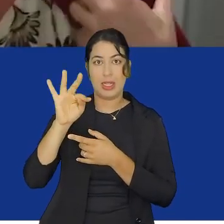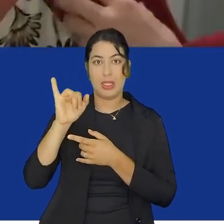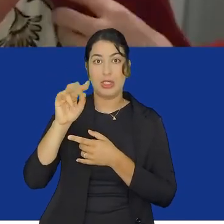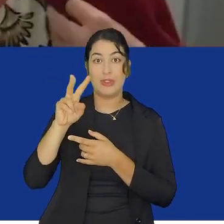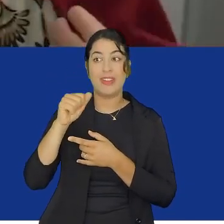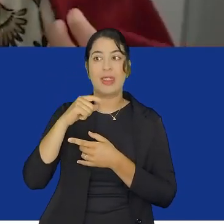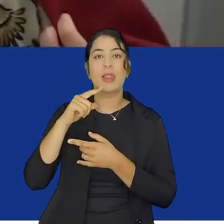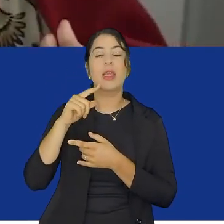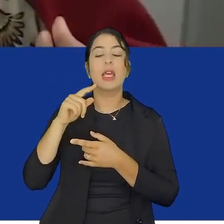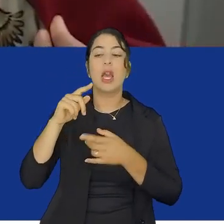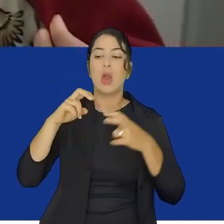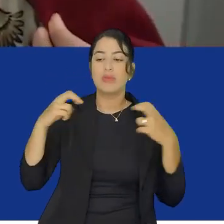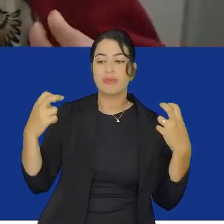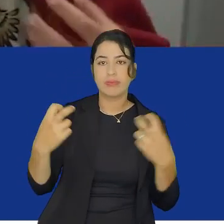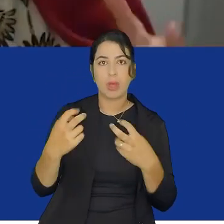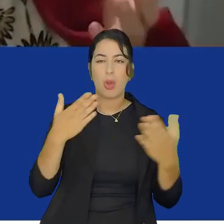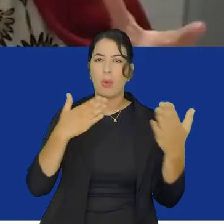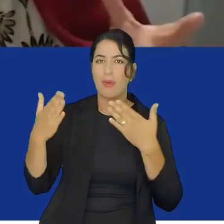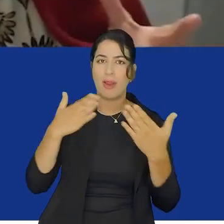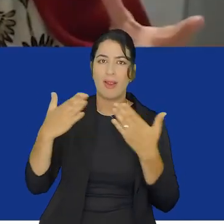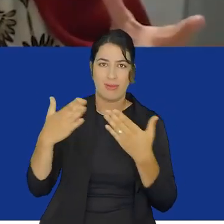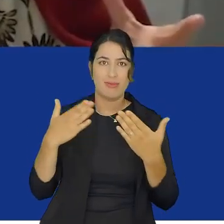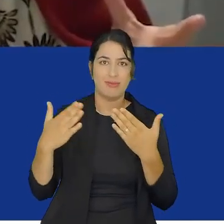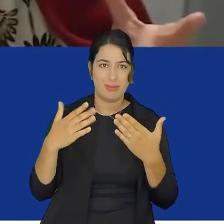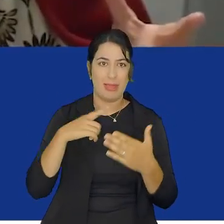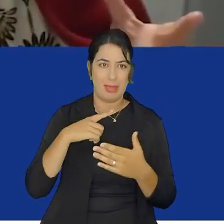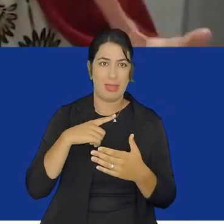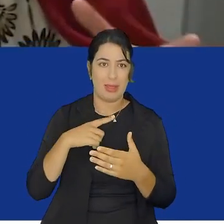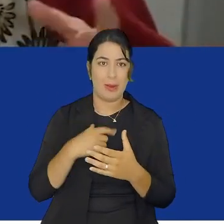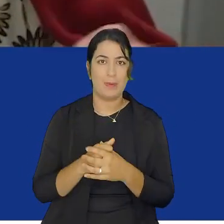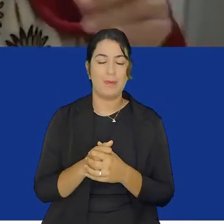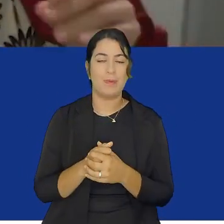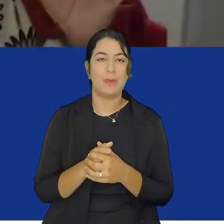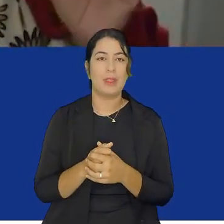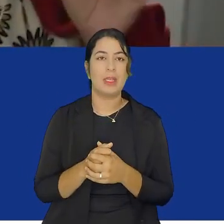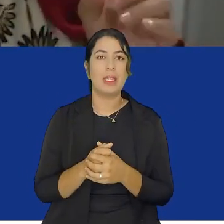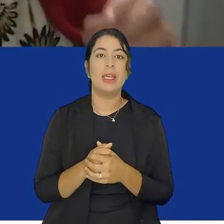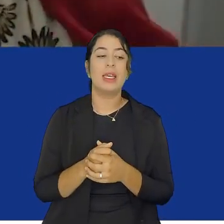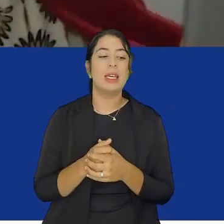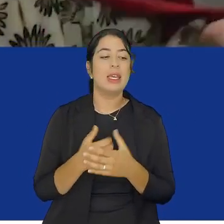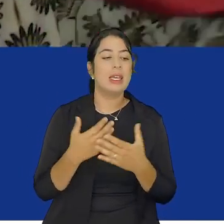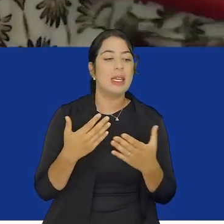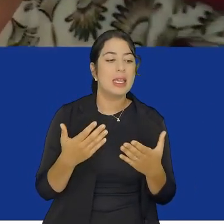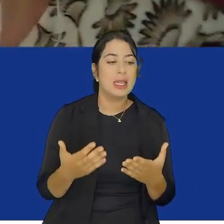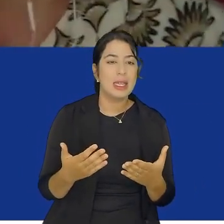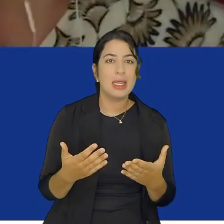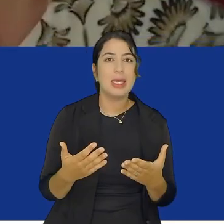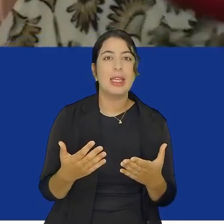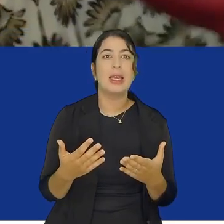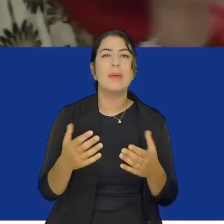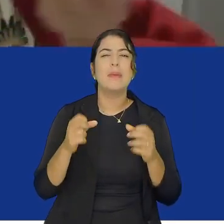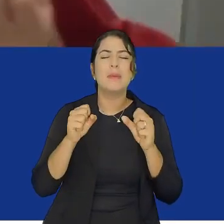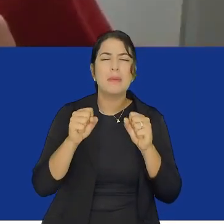que isso pode ser muito legal. Da sua equipe, sente em círculo, né? De qualquer coisa, como objeto